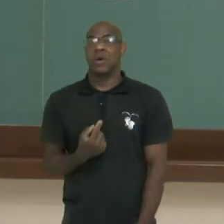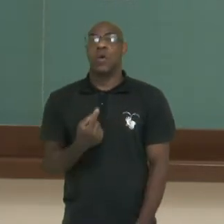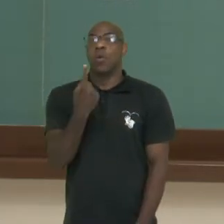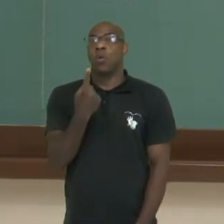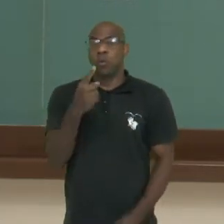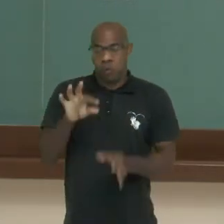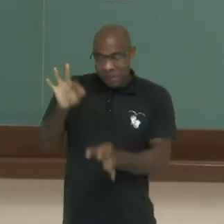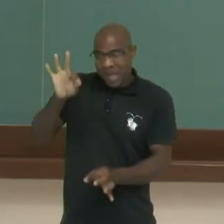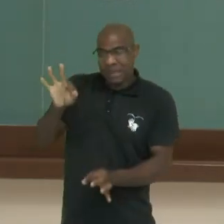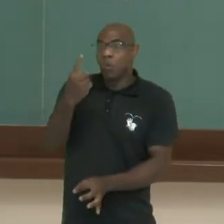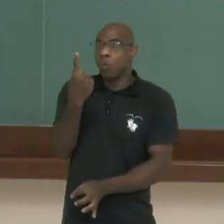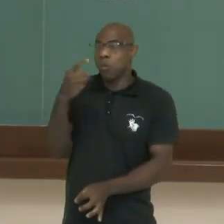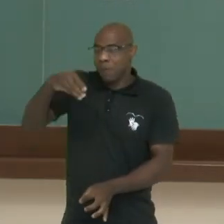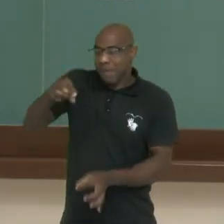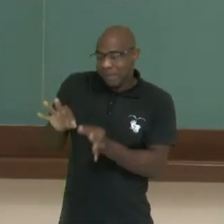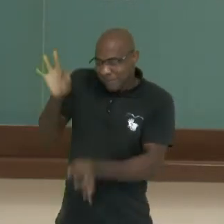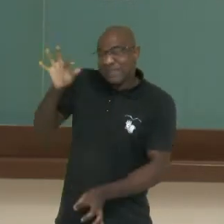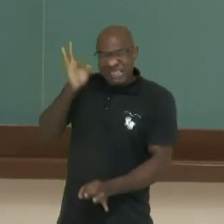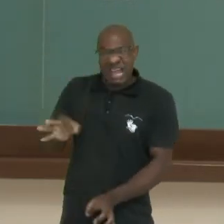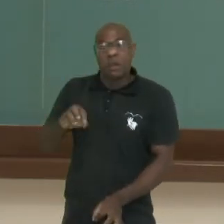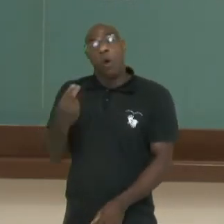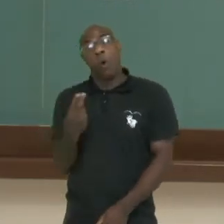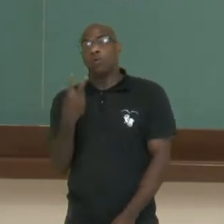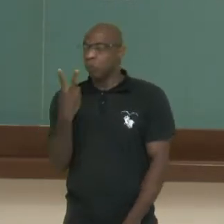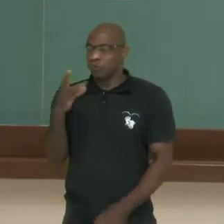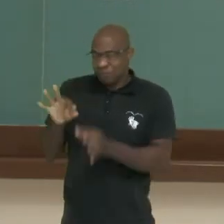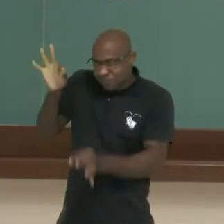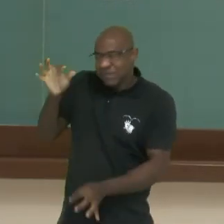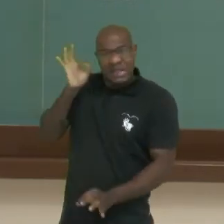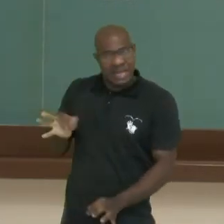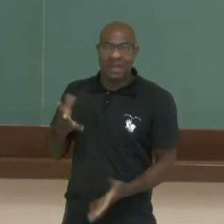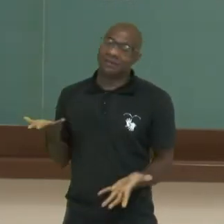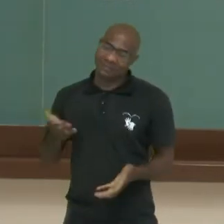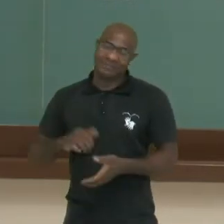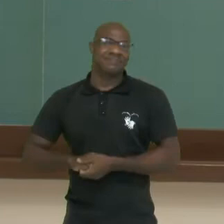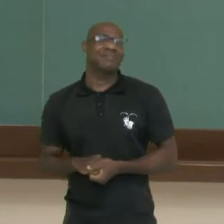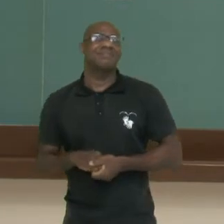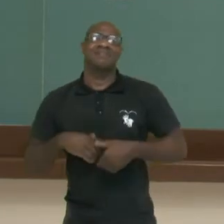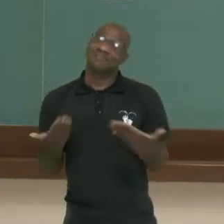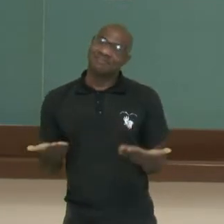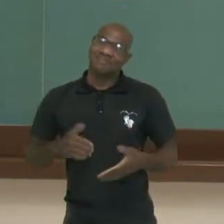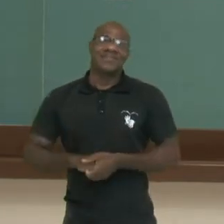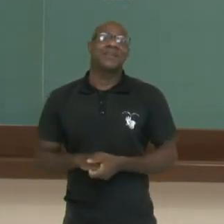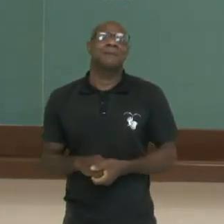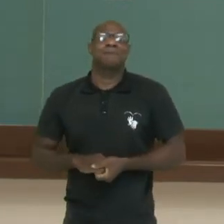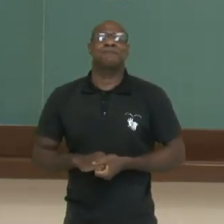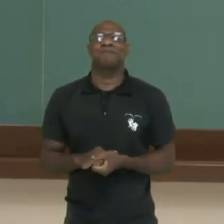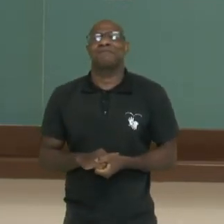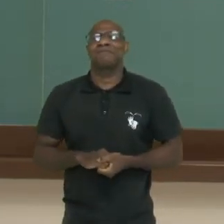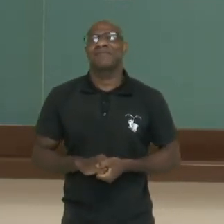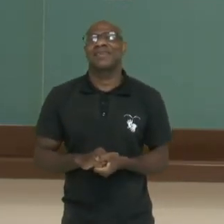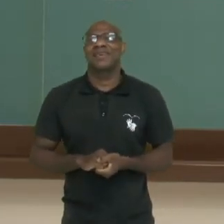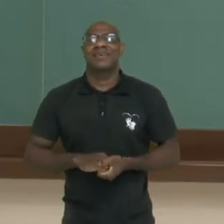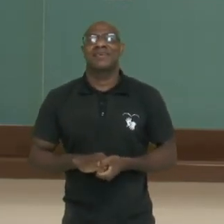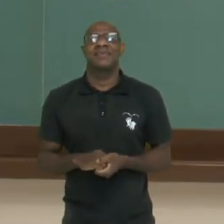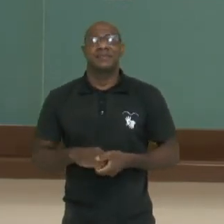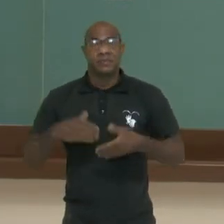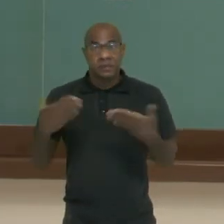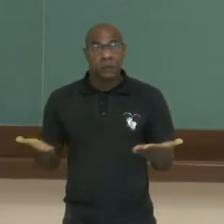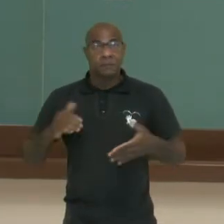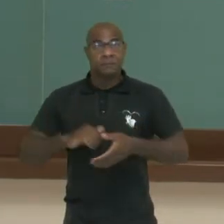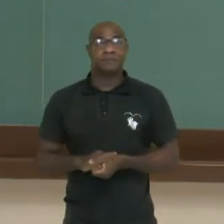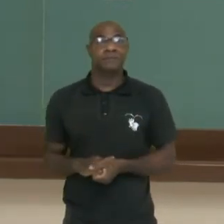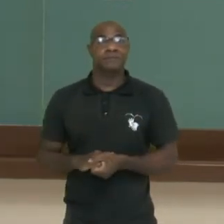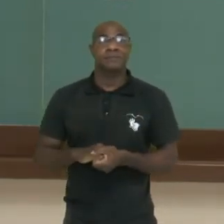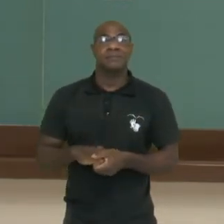né? Aí, ó, né, são algumas medidas que aí passou disso, né? Chegar no 3 é mais complicadinho, né? Tá